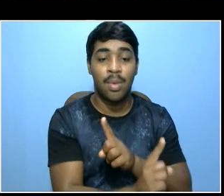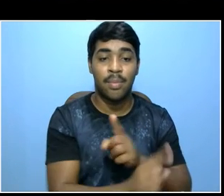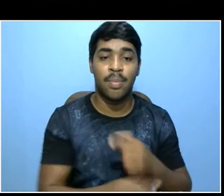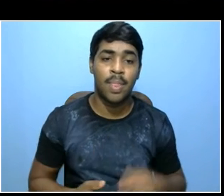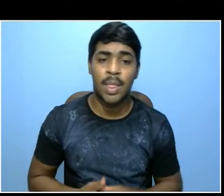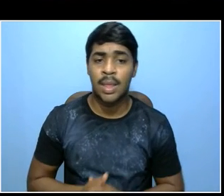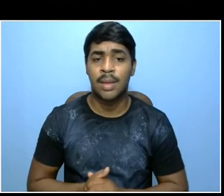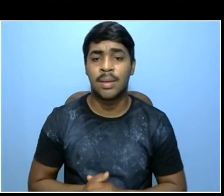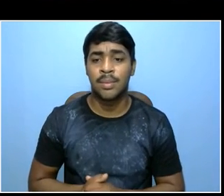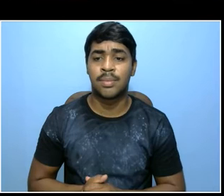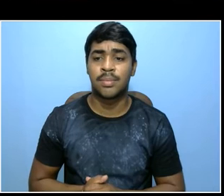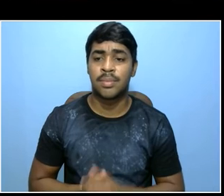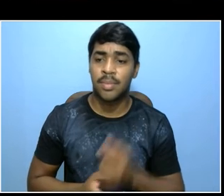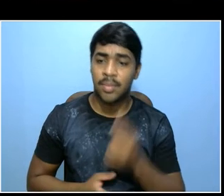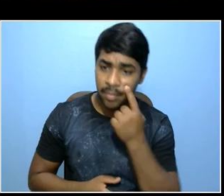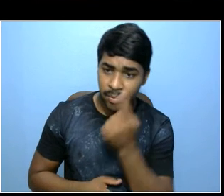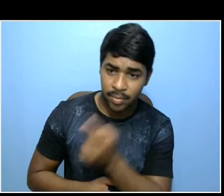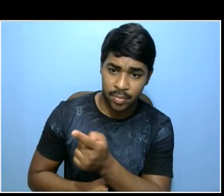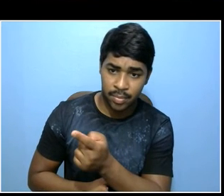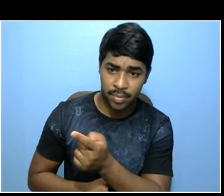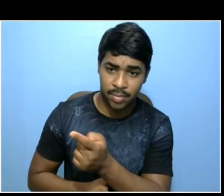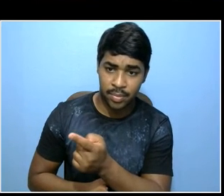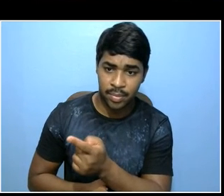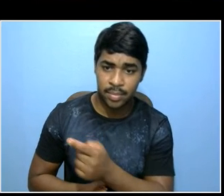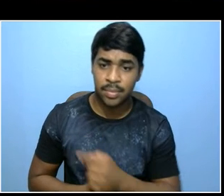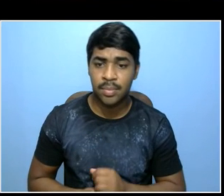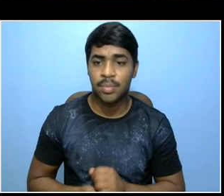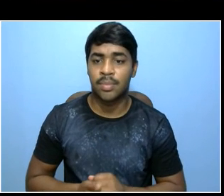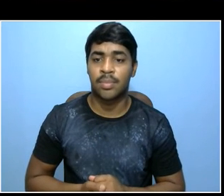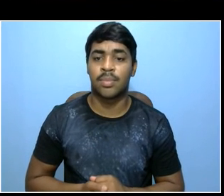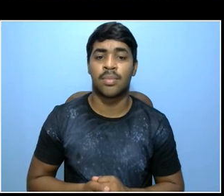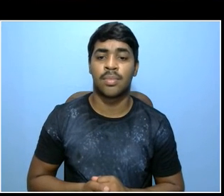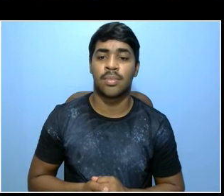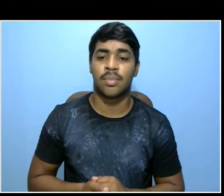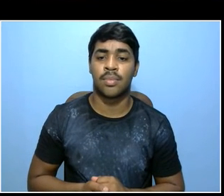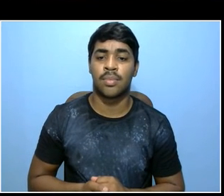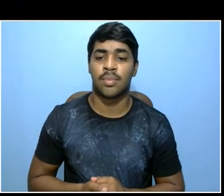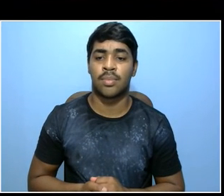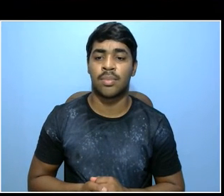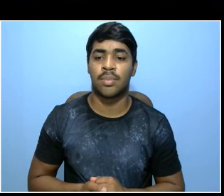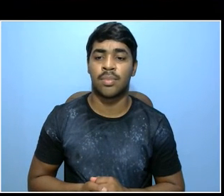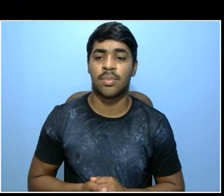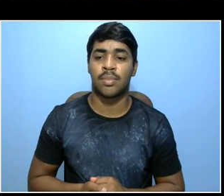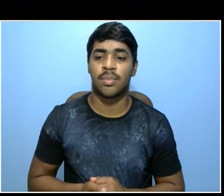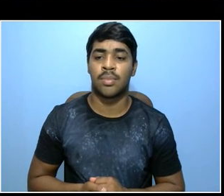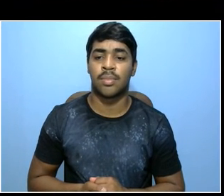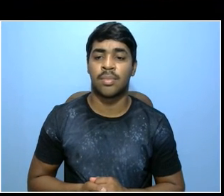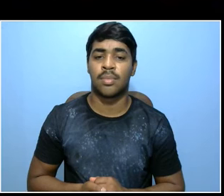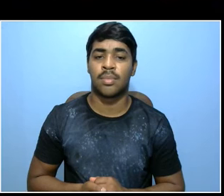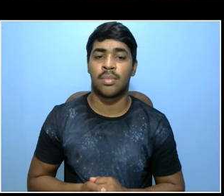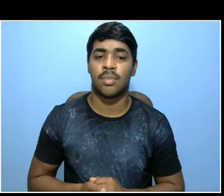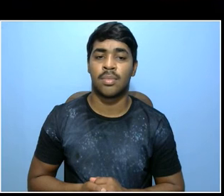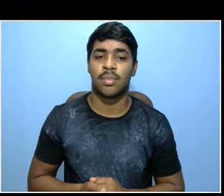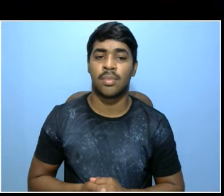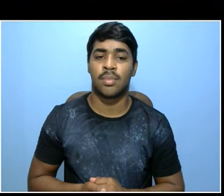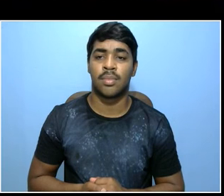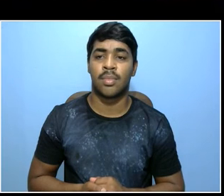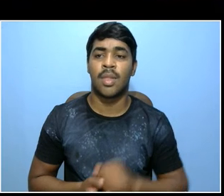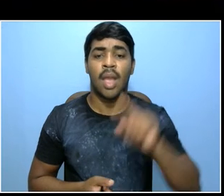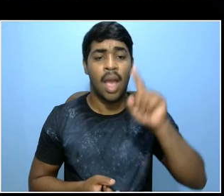Ela vai formar esse brotinho, que ele vai se desprender e vai se fixar também, tá? Então, esse tipo de reprodução ele é chamado